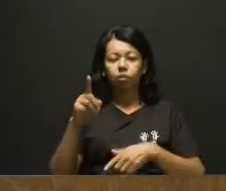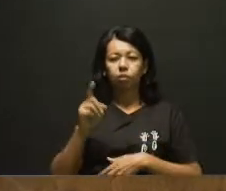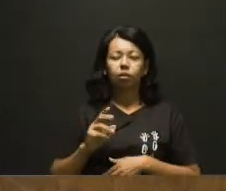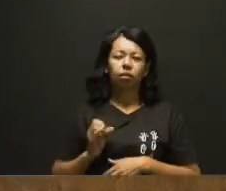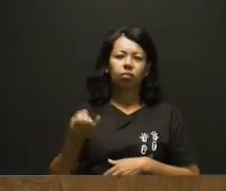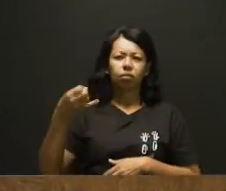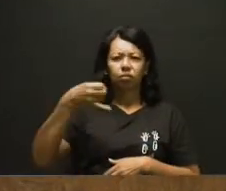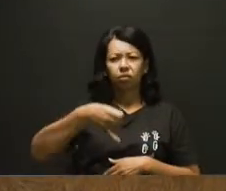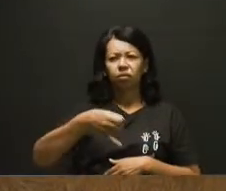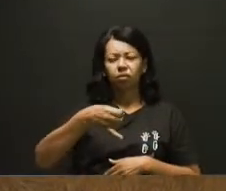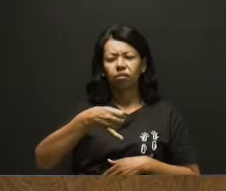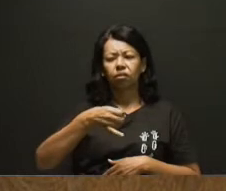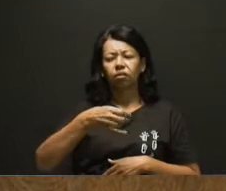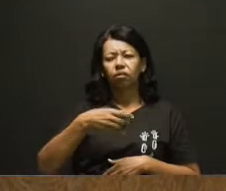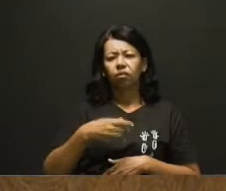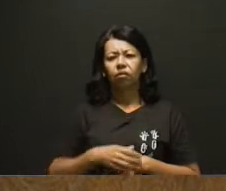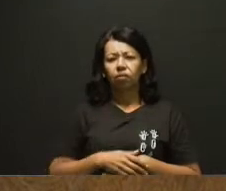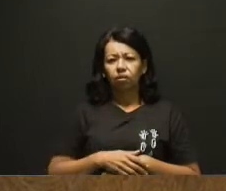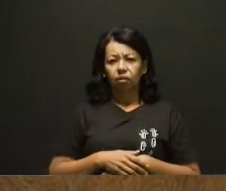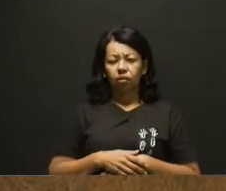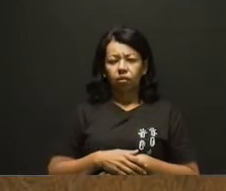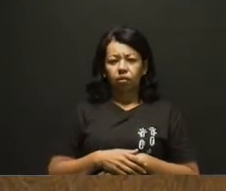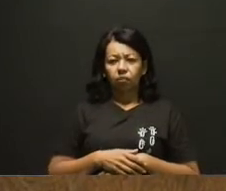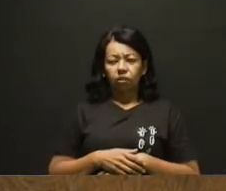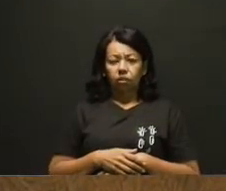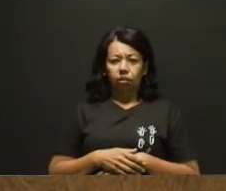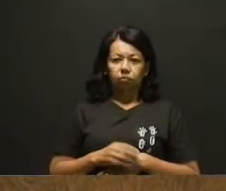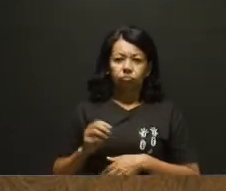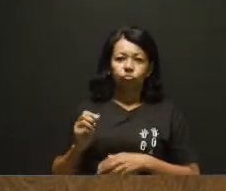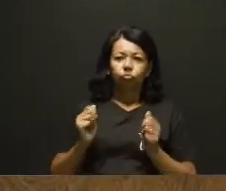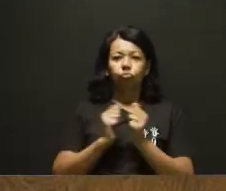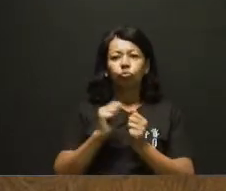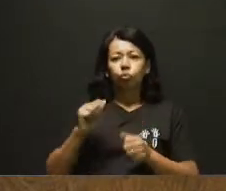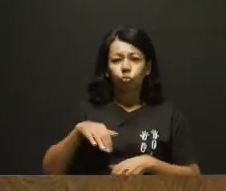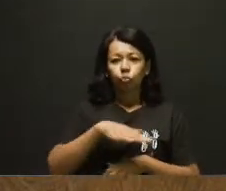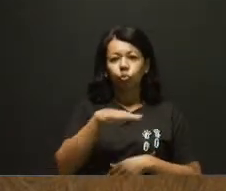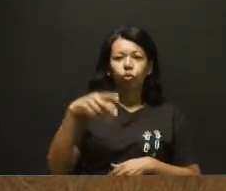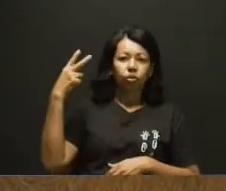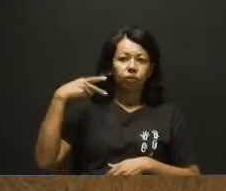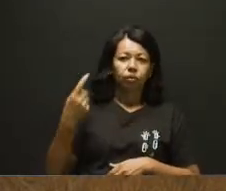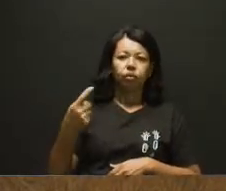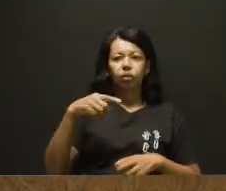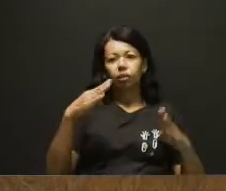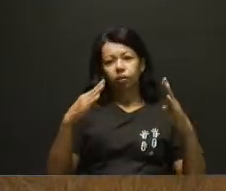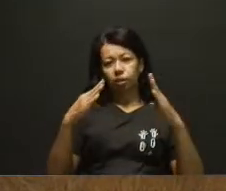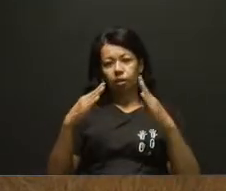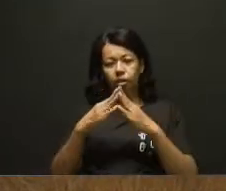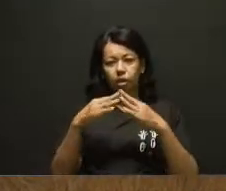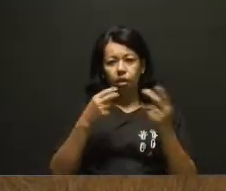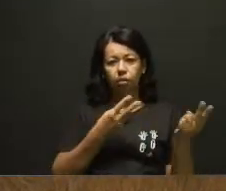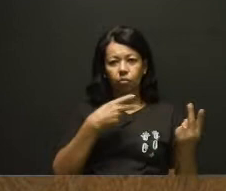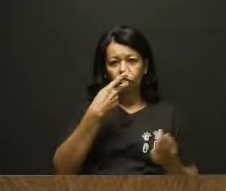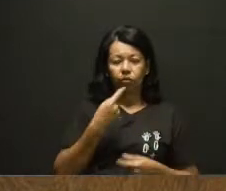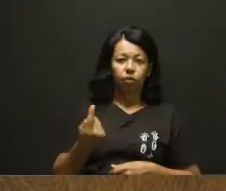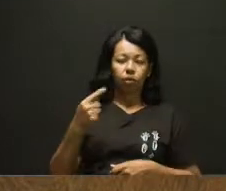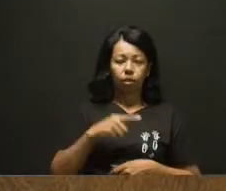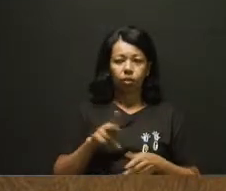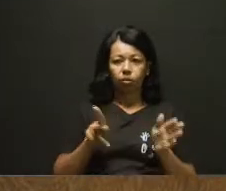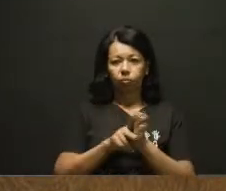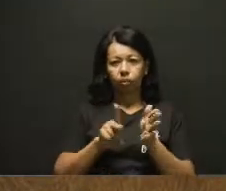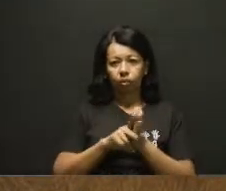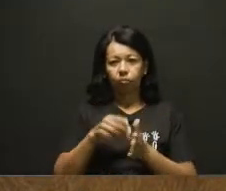assim tão envolvido todos os vereadores desta casa como disse aqui também do próprio